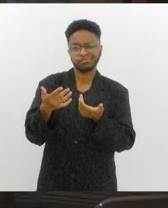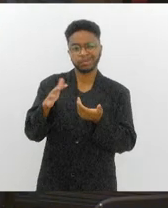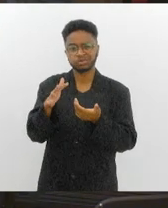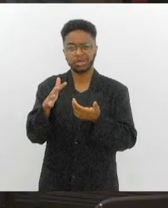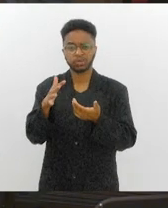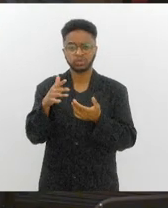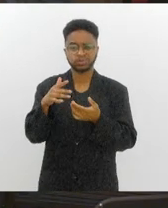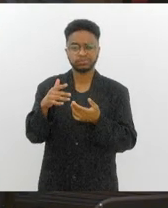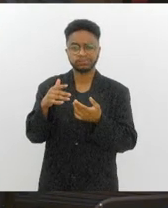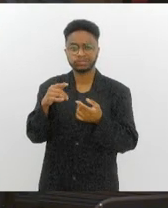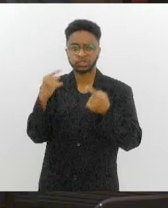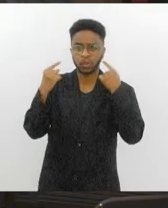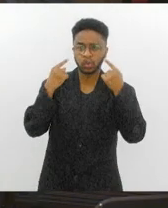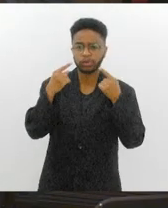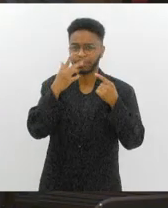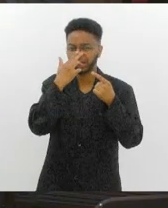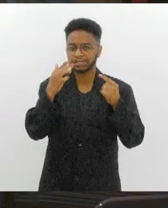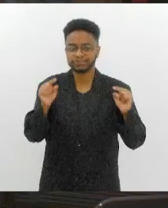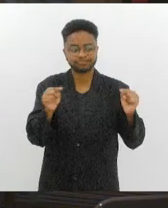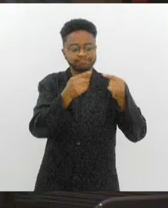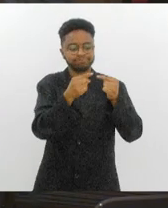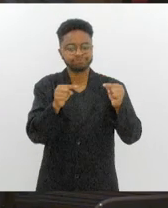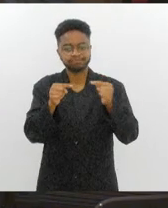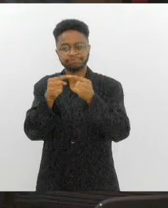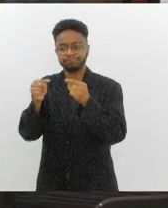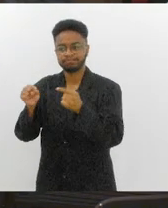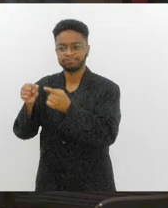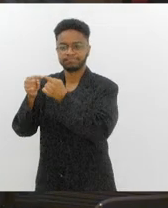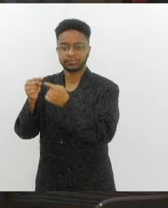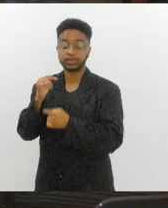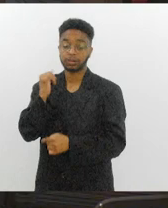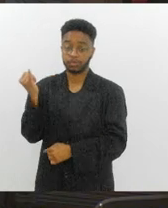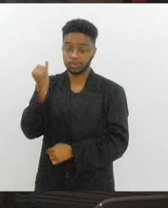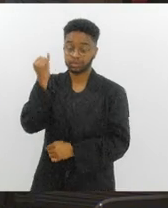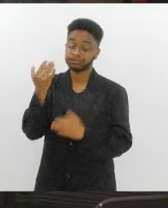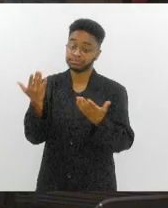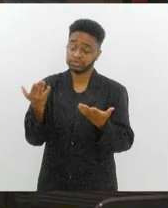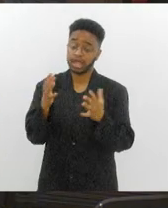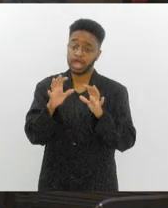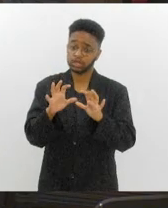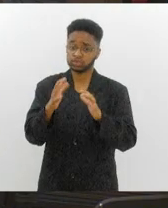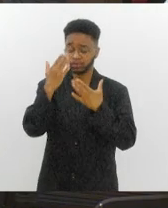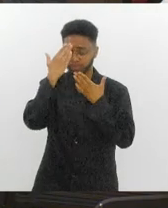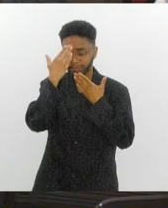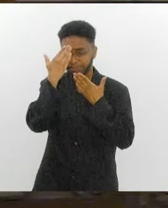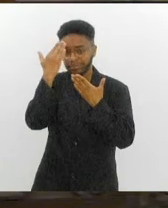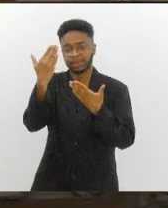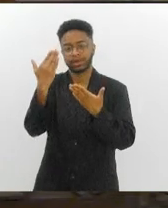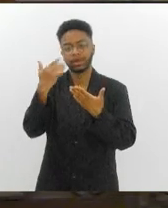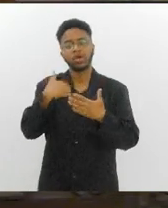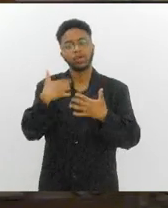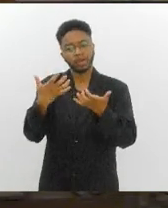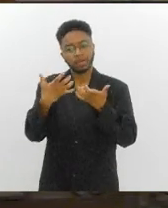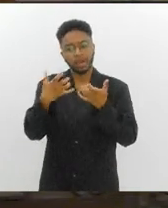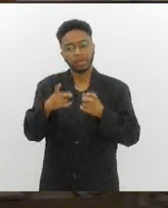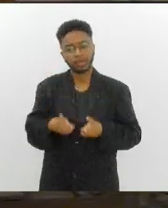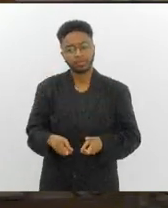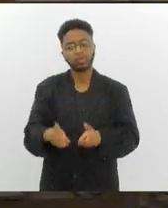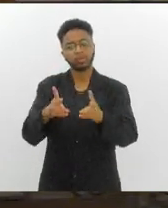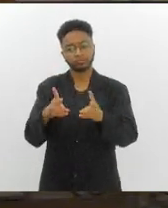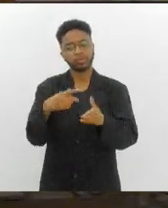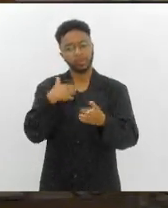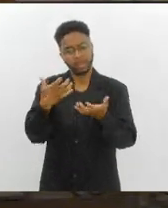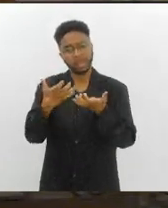um no outro, e é importante. Então é isso, gente. Obrigada. Eu quero continuar. Quero